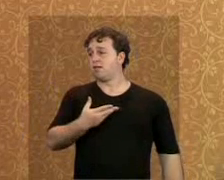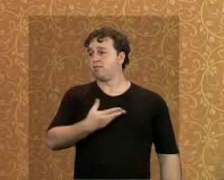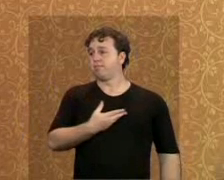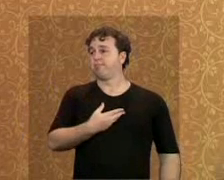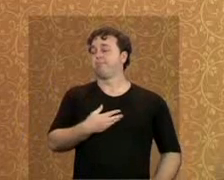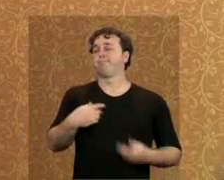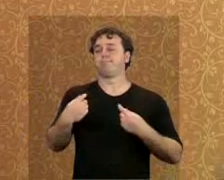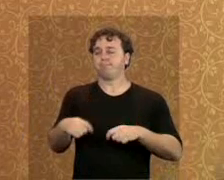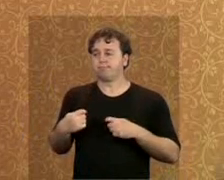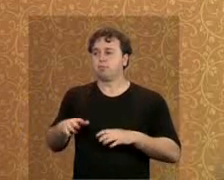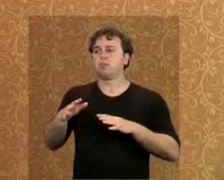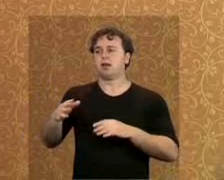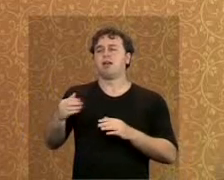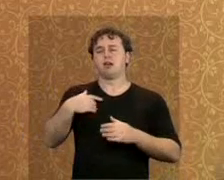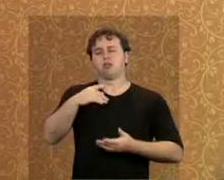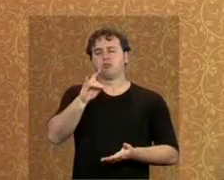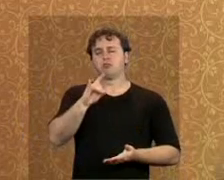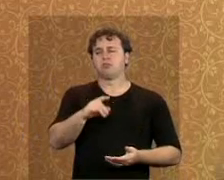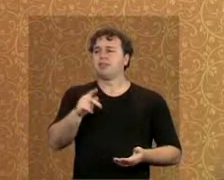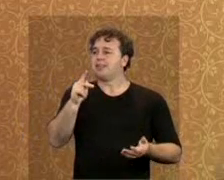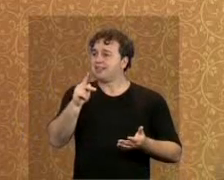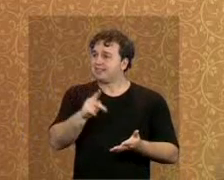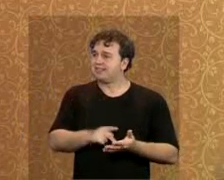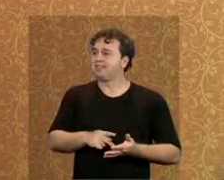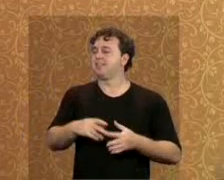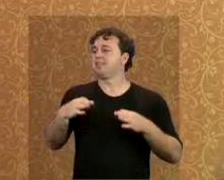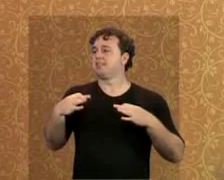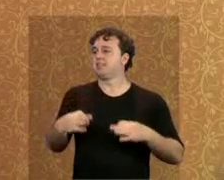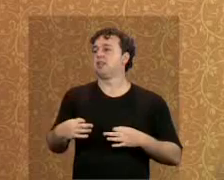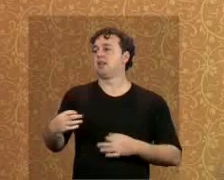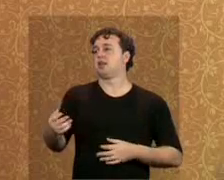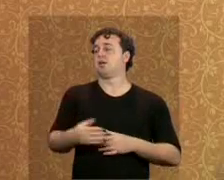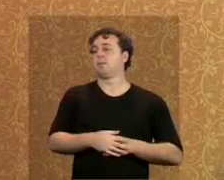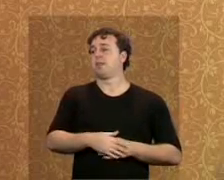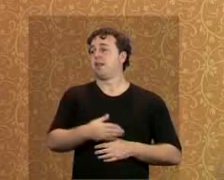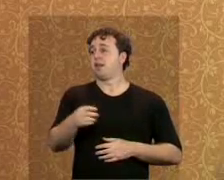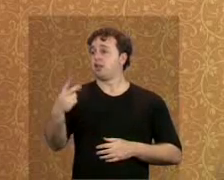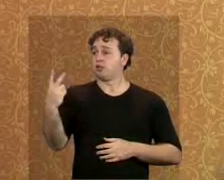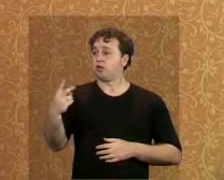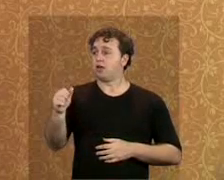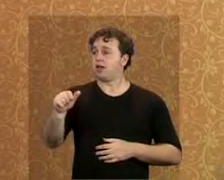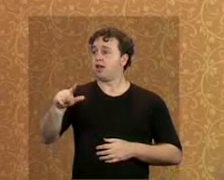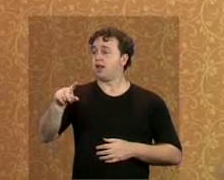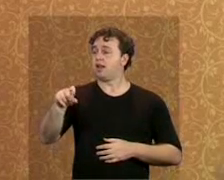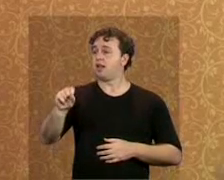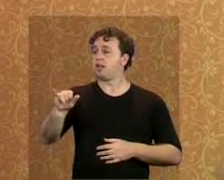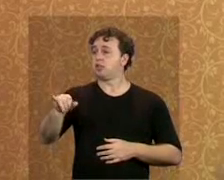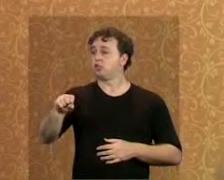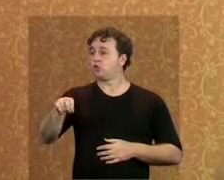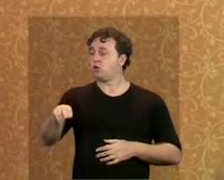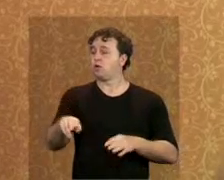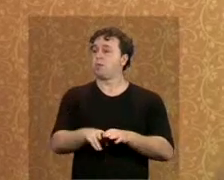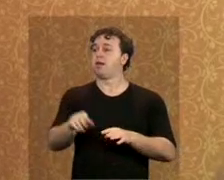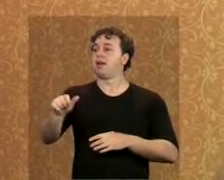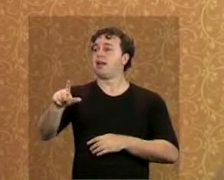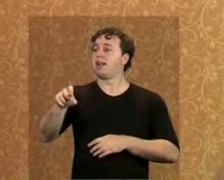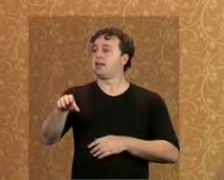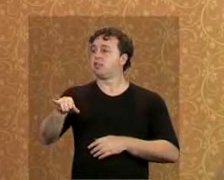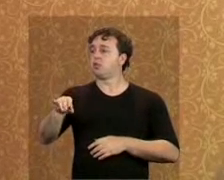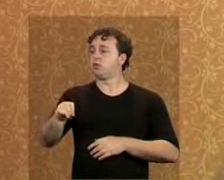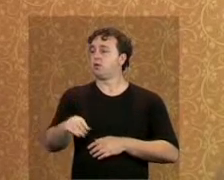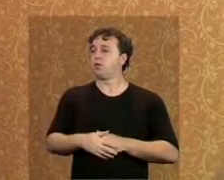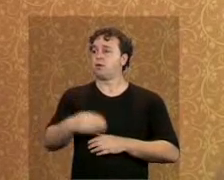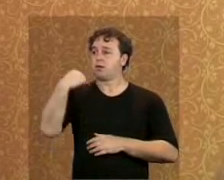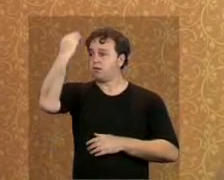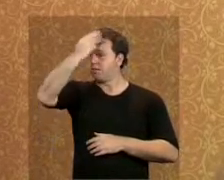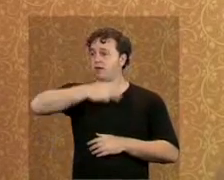que Nossa Senhora vai interceder. E claro, são os dois rapazes, Alessio e Alisson. Muito bem. Nossa Senhora é